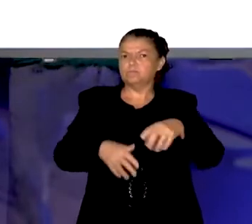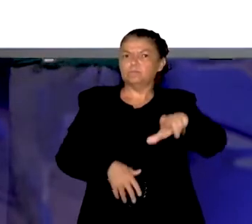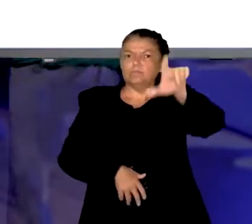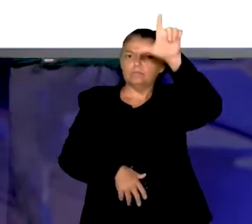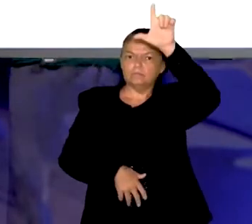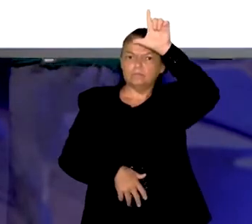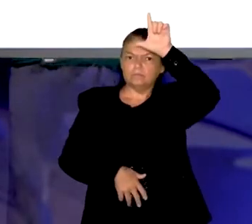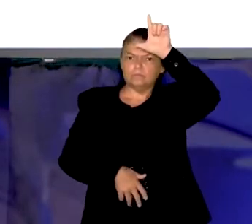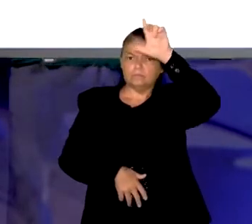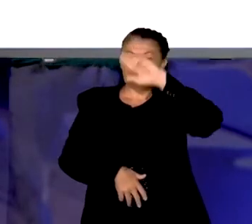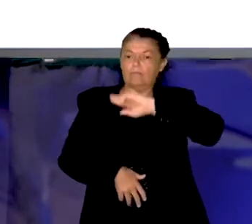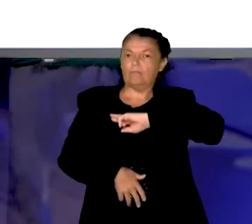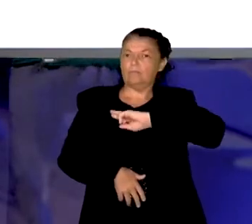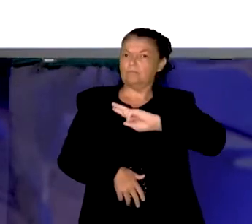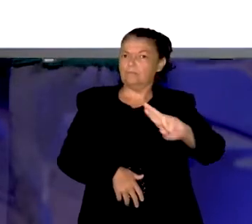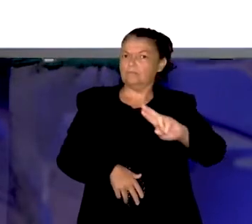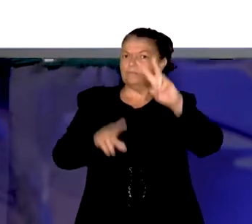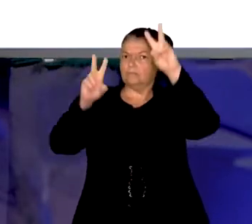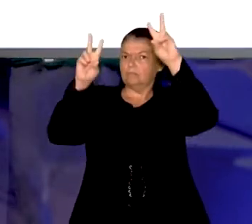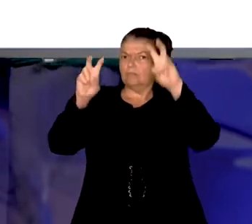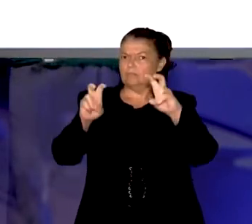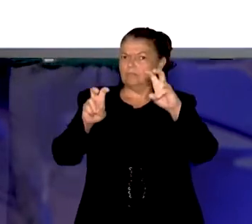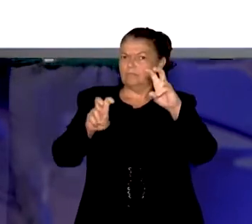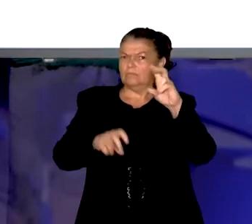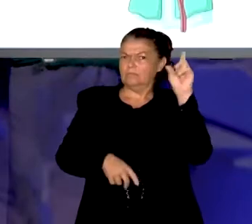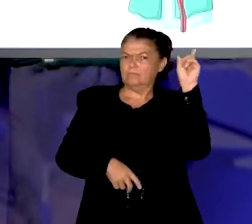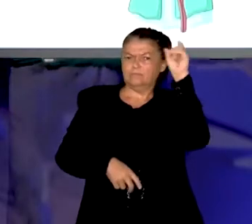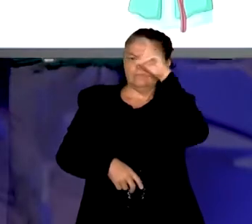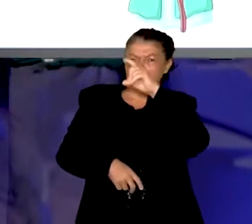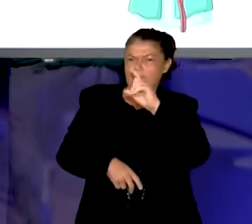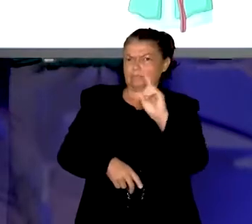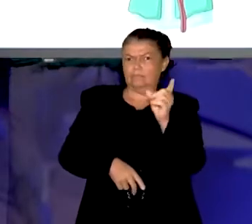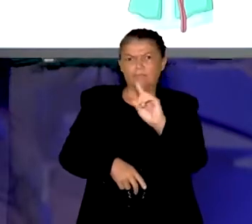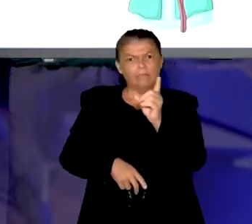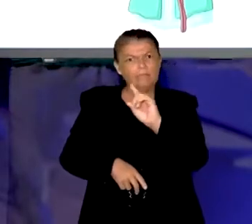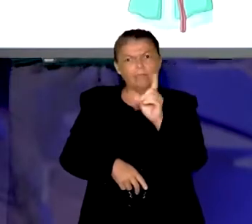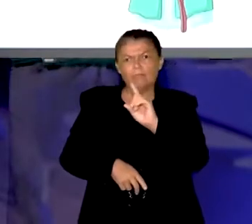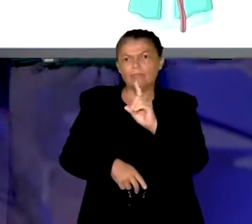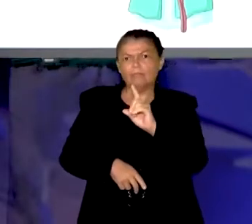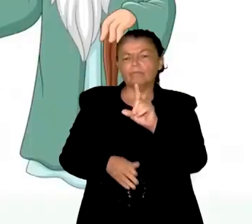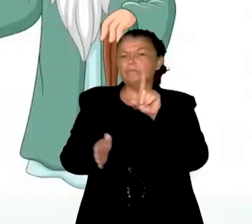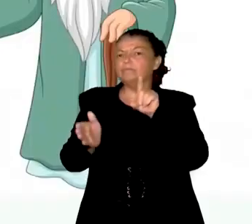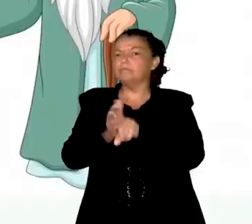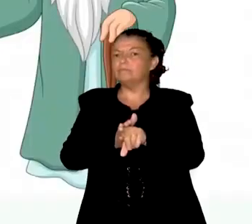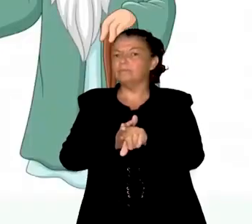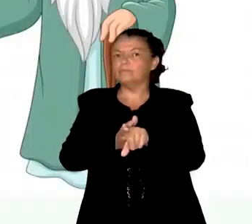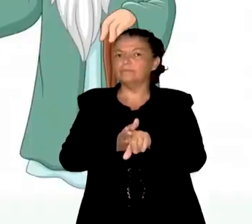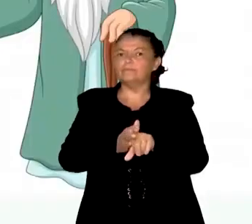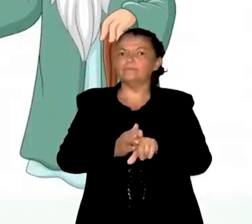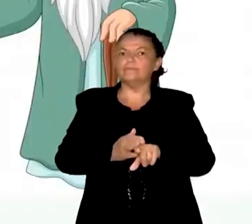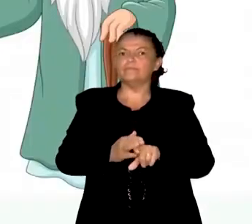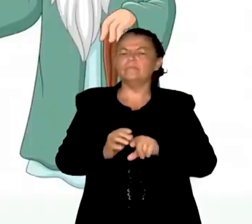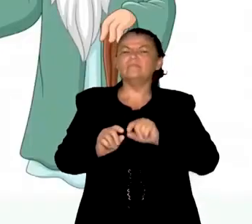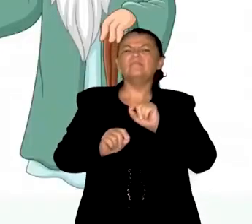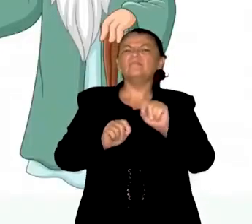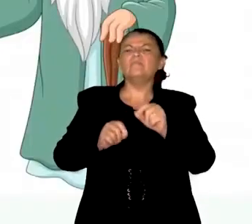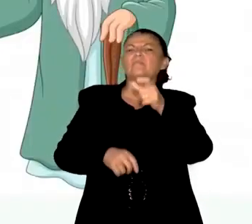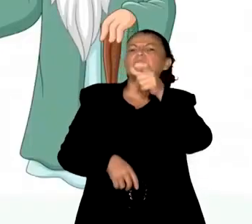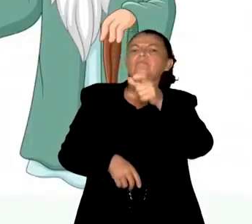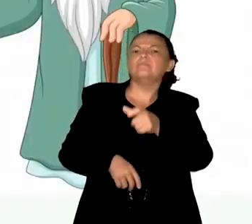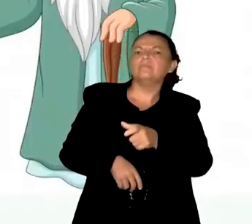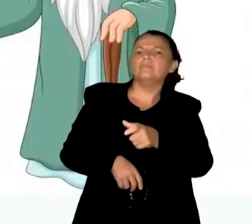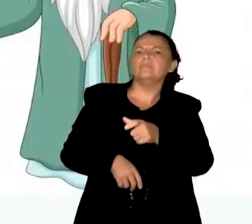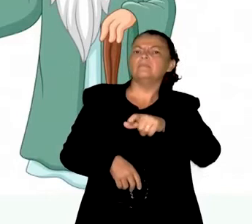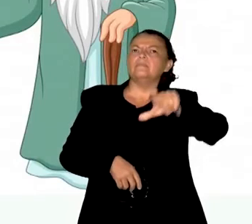religiosas. Penso que é um tema não tão difícil, não é verdade? E por isso essa pergunta aqui: o que é que